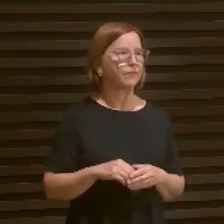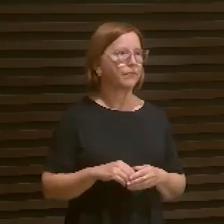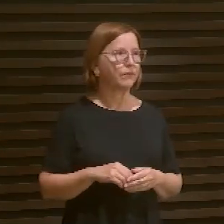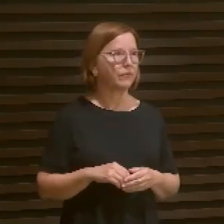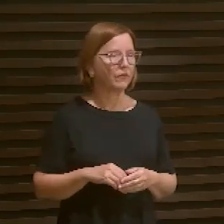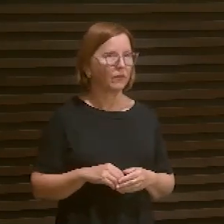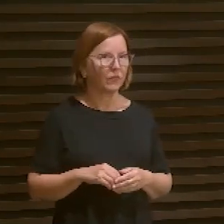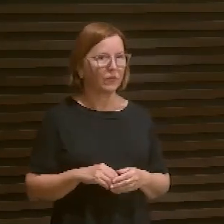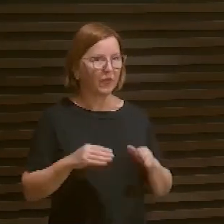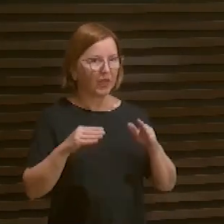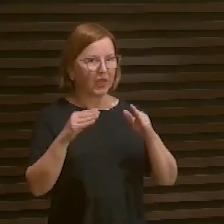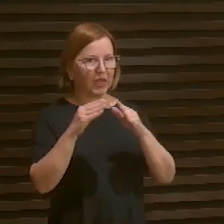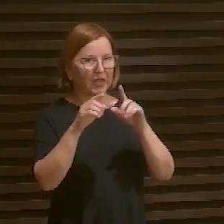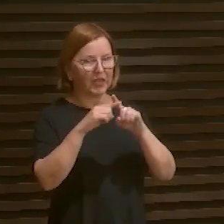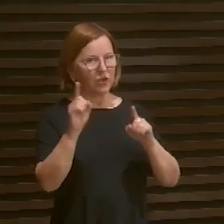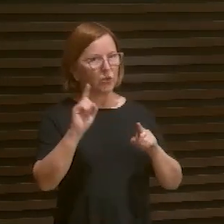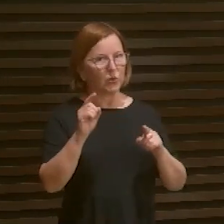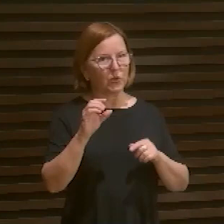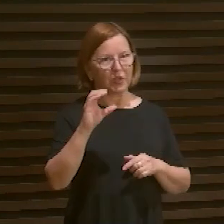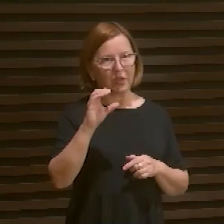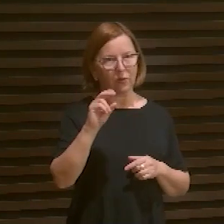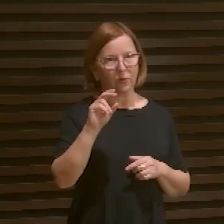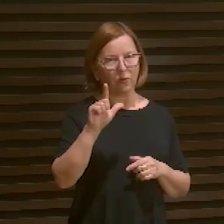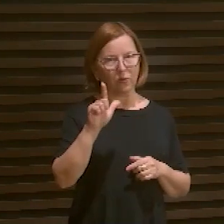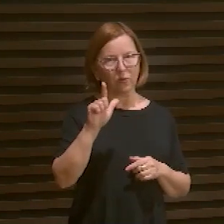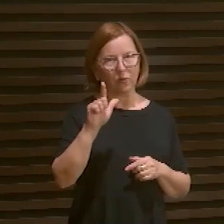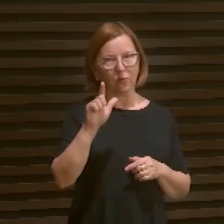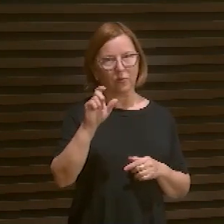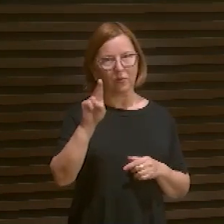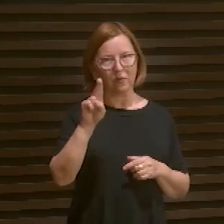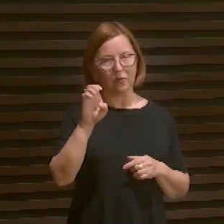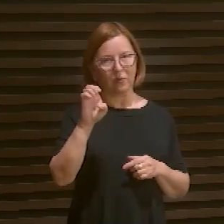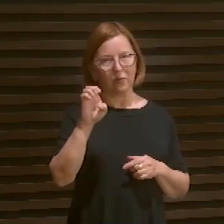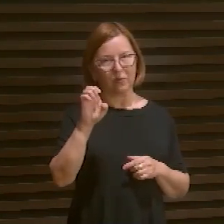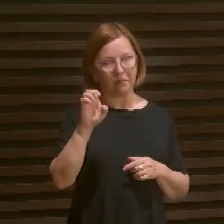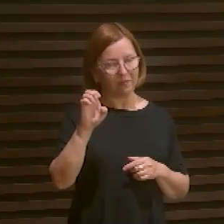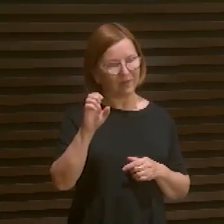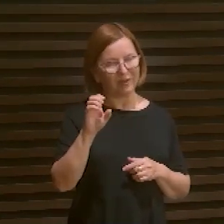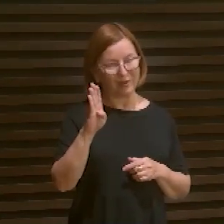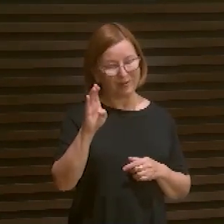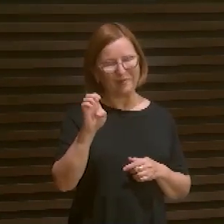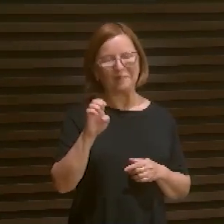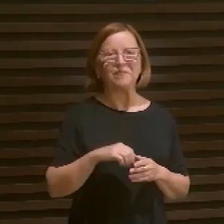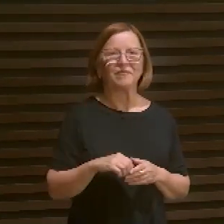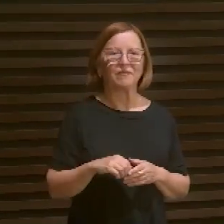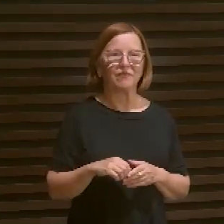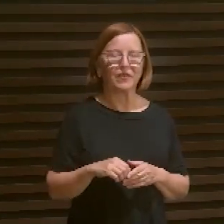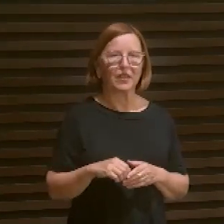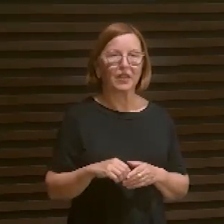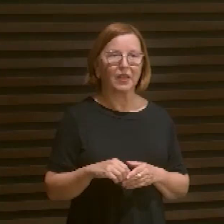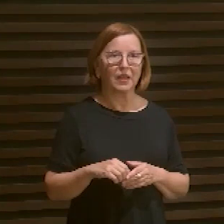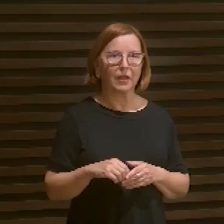clube, não é um ajuntamento de pessoas. Ela é um fatiamento